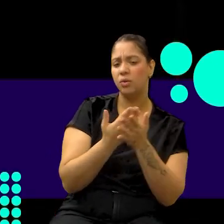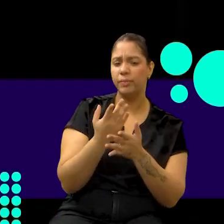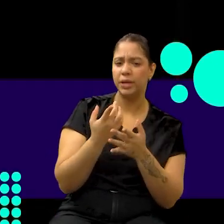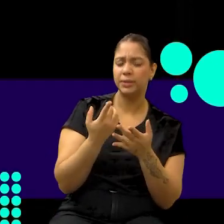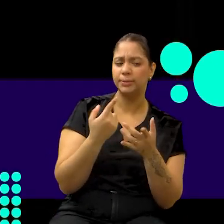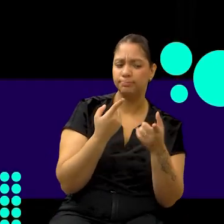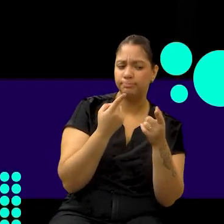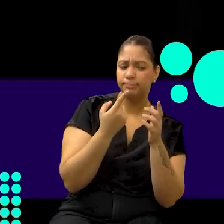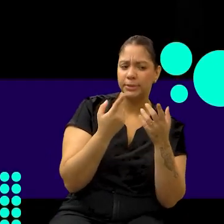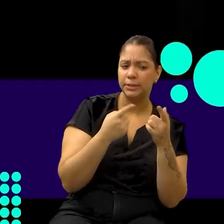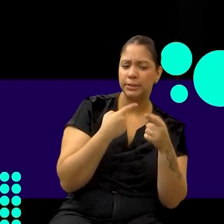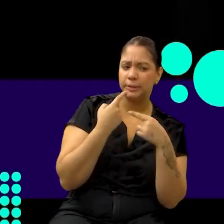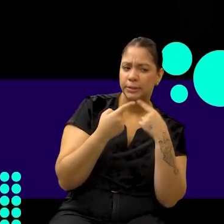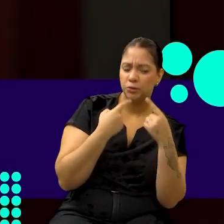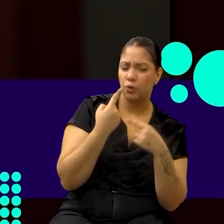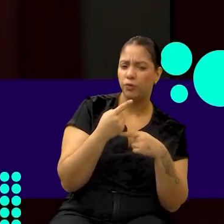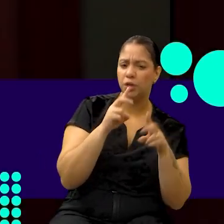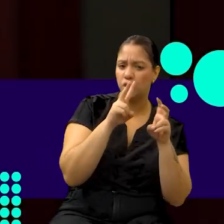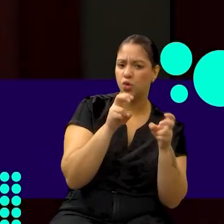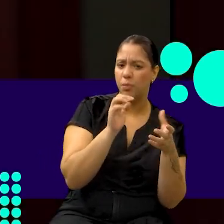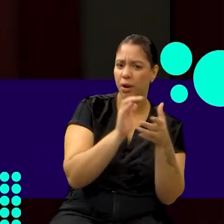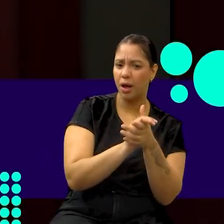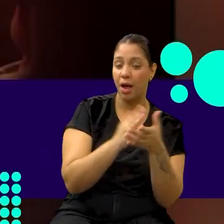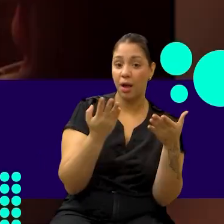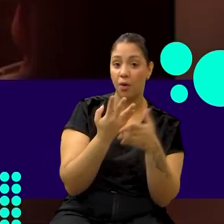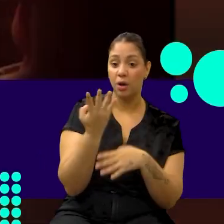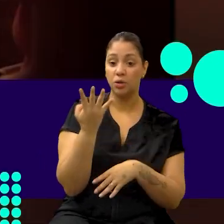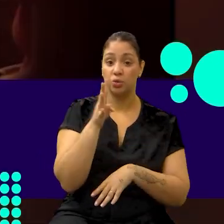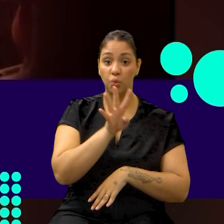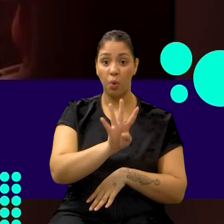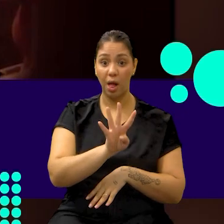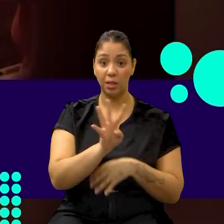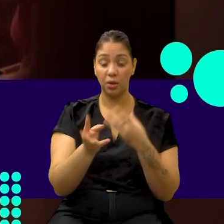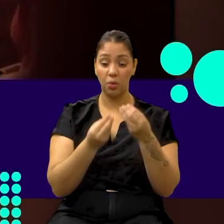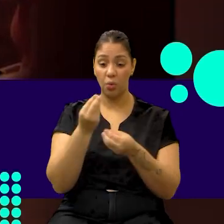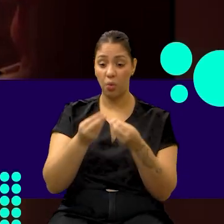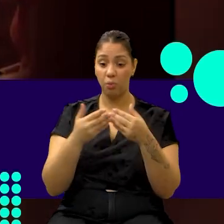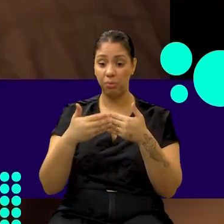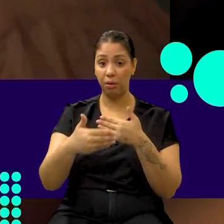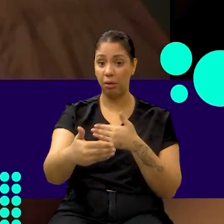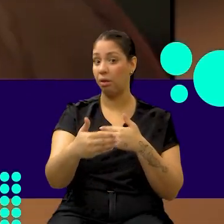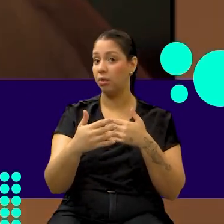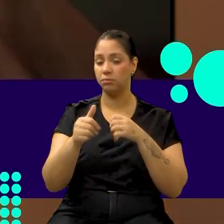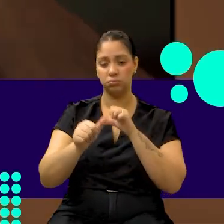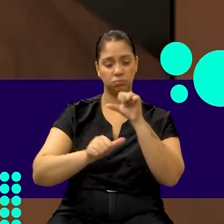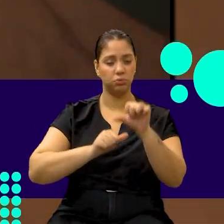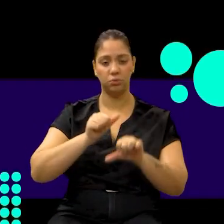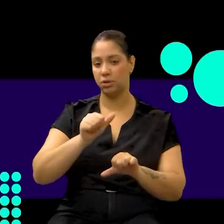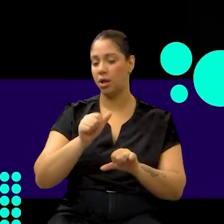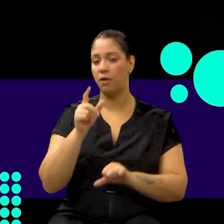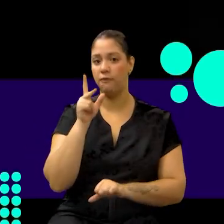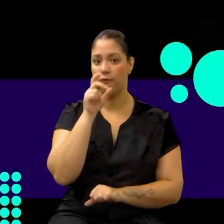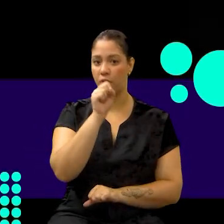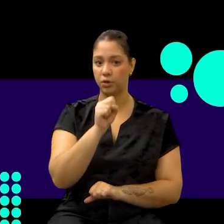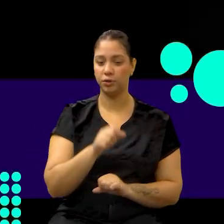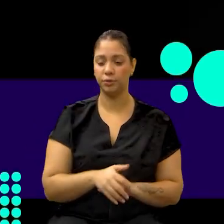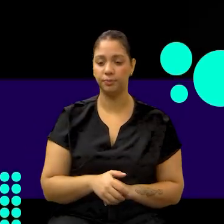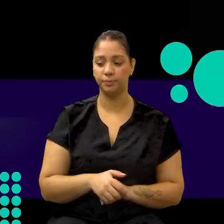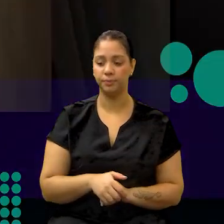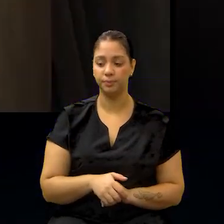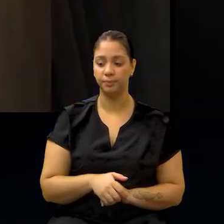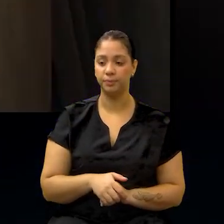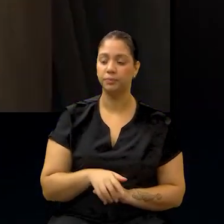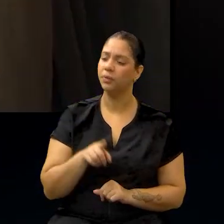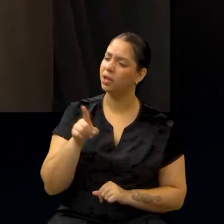ao desejo e começa a questionar seu próprio casamento. Agora o destino dos quatro poderá passar por fortes